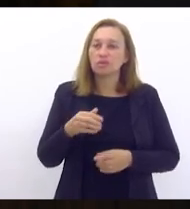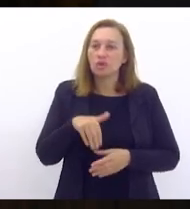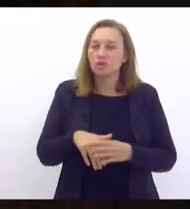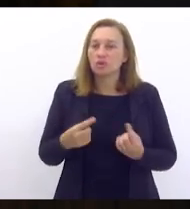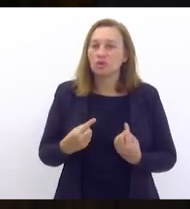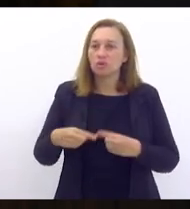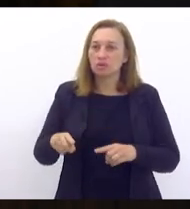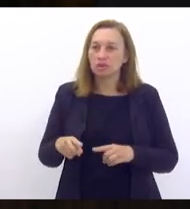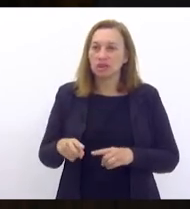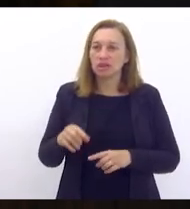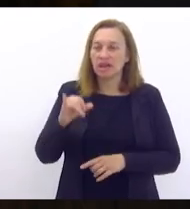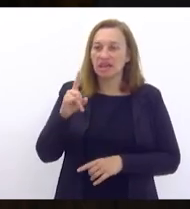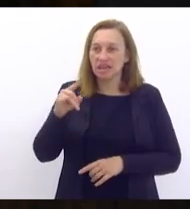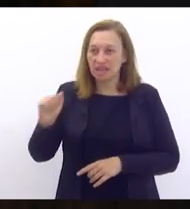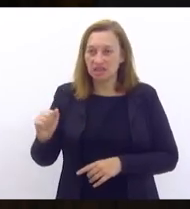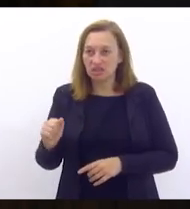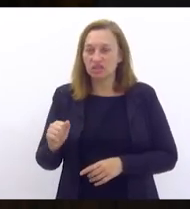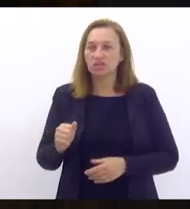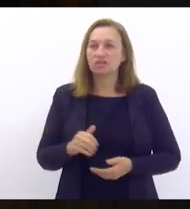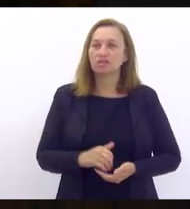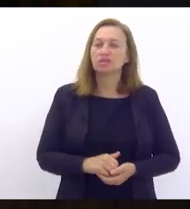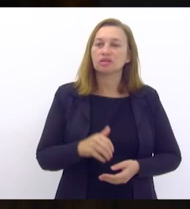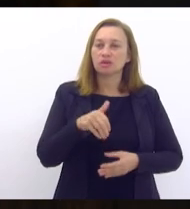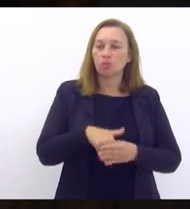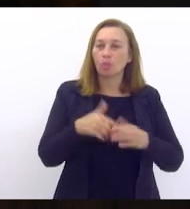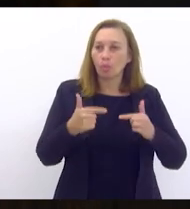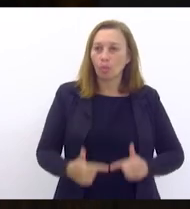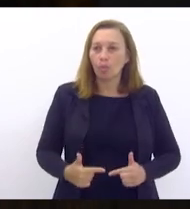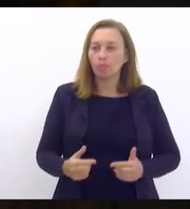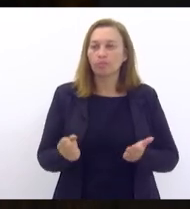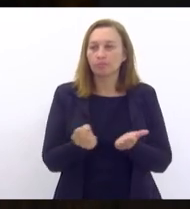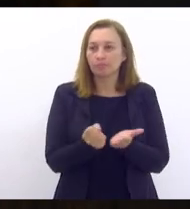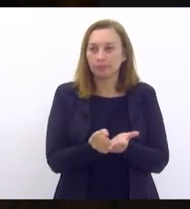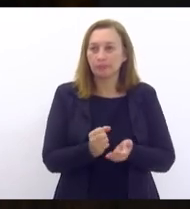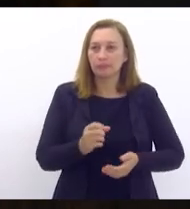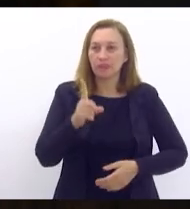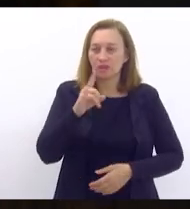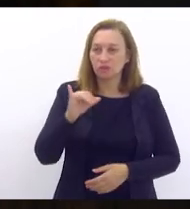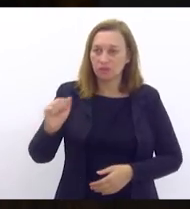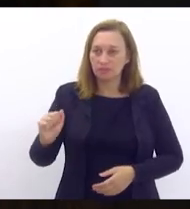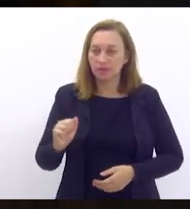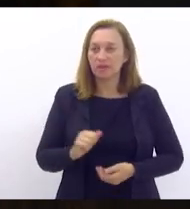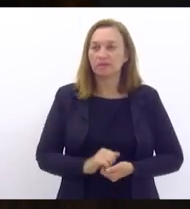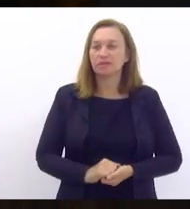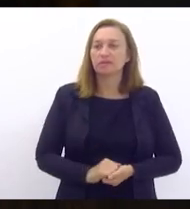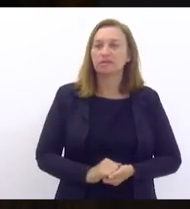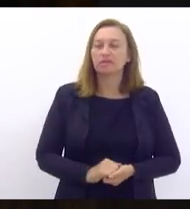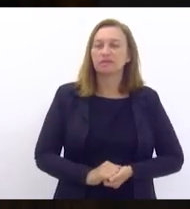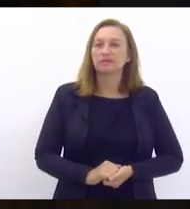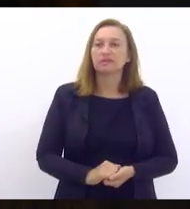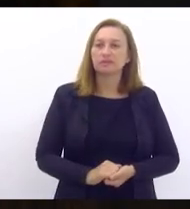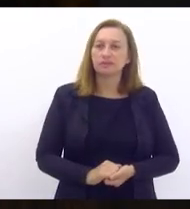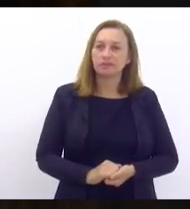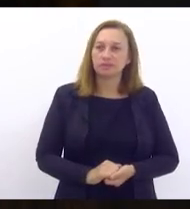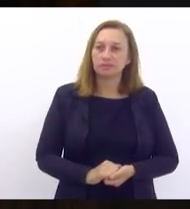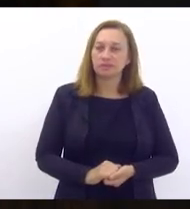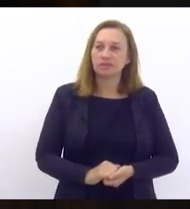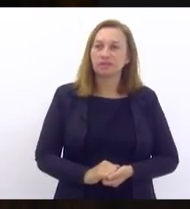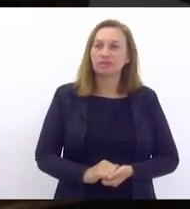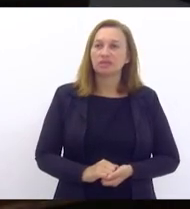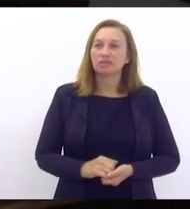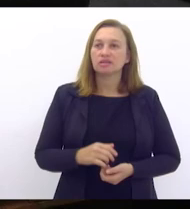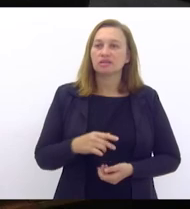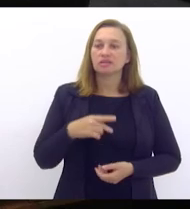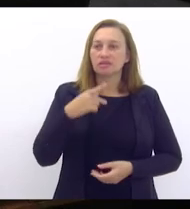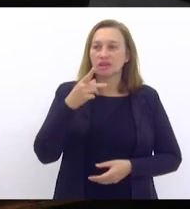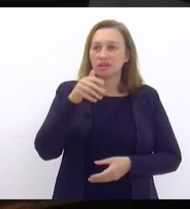Contrário da Índia e abstenção do deputado Otônio de Paula e Samuel Malafaia. Para declaração de